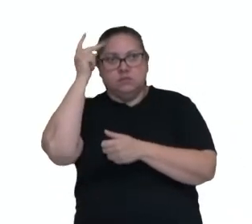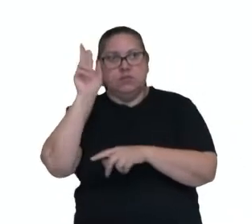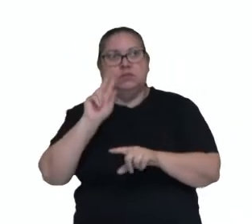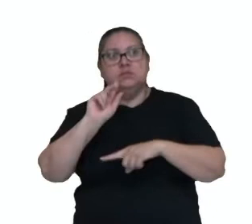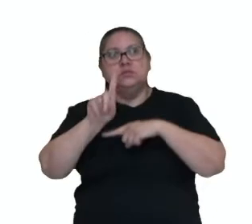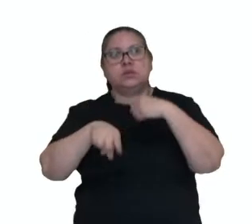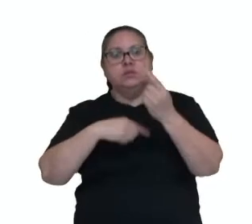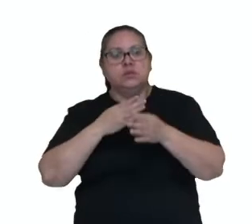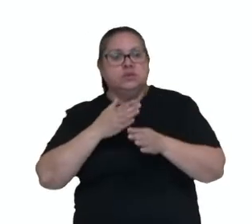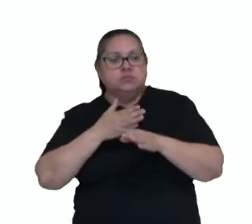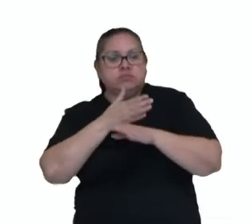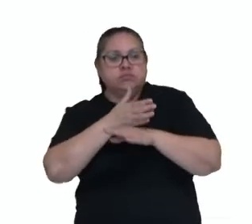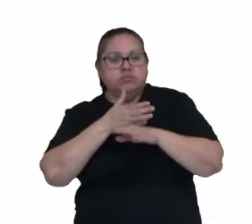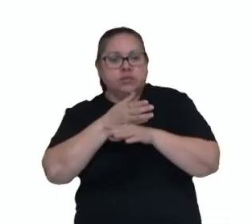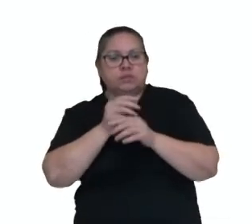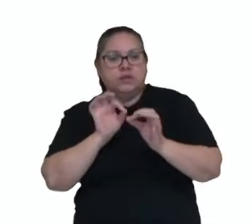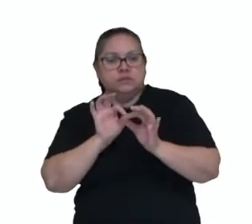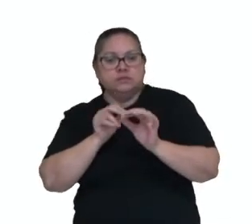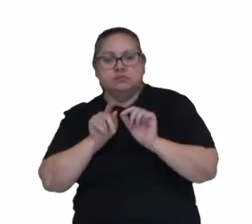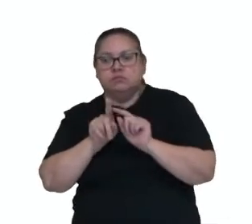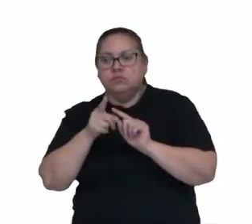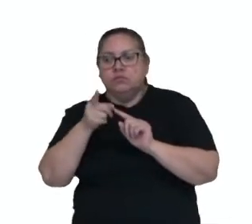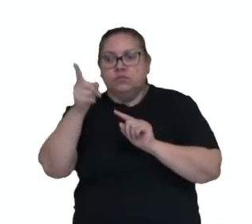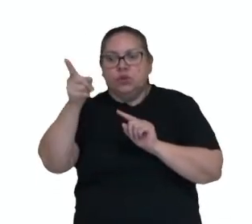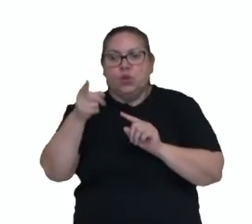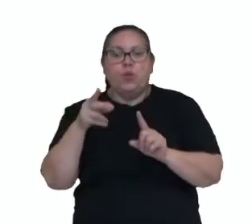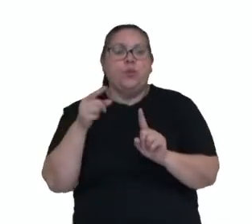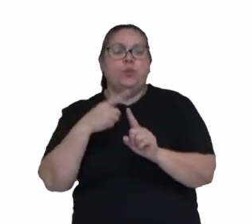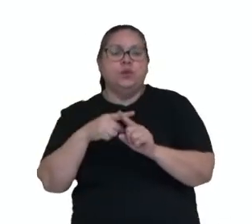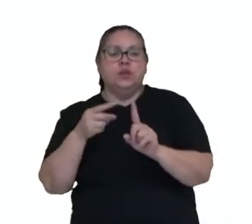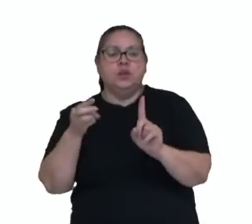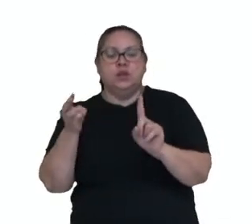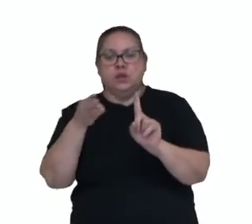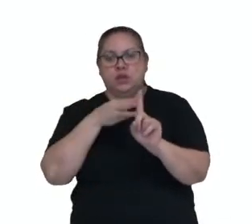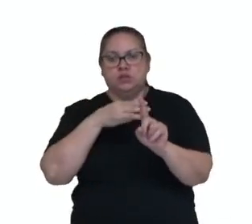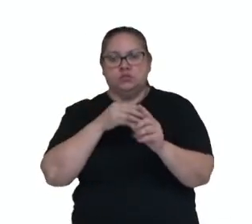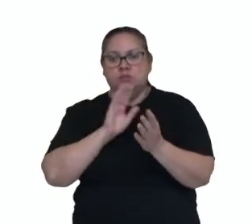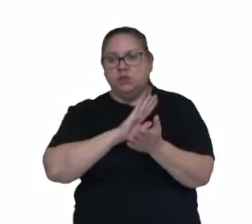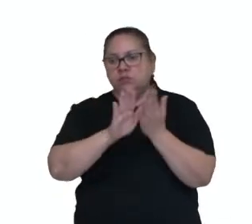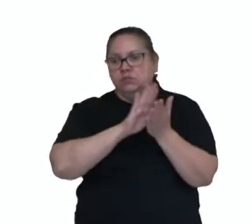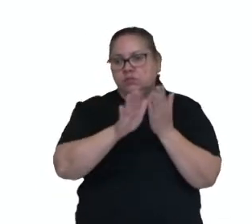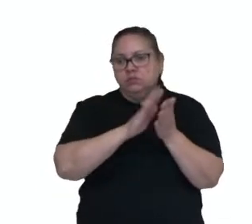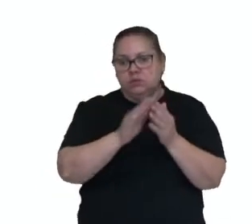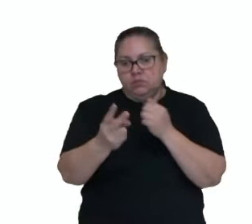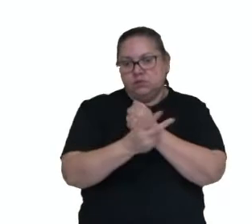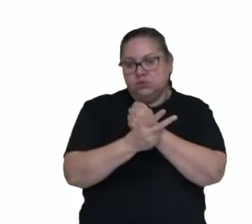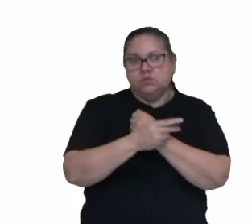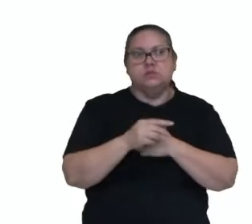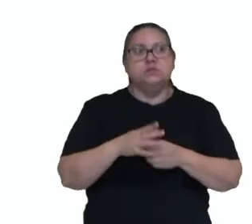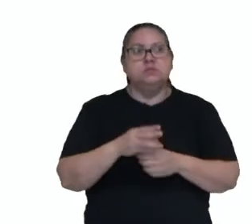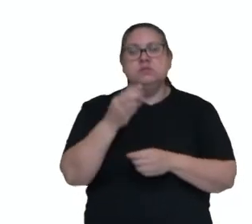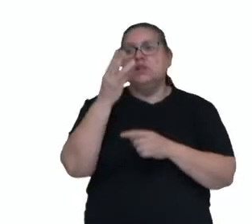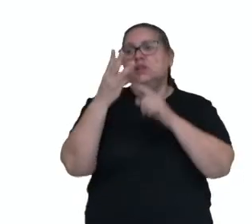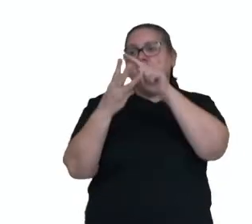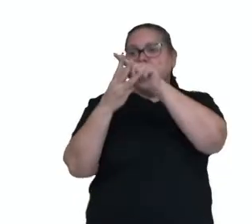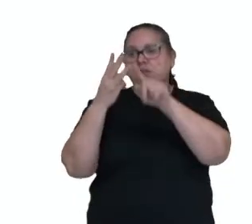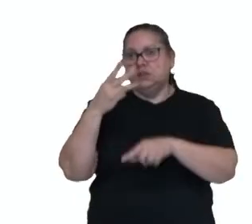precisaram avançar em regiões mais distantes porque os indígenas também foram e se interiorizando para se proteger. 3 tipos de